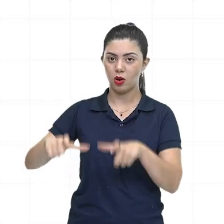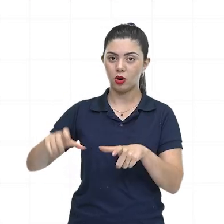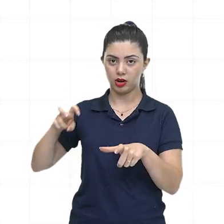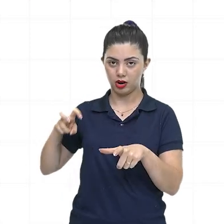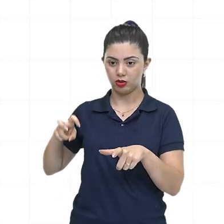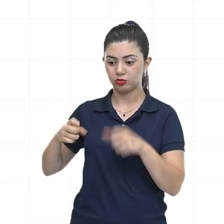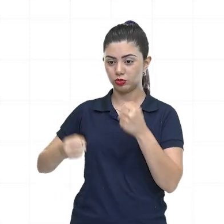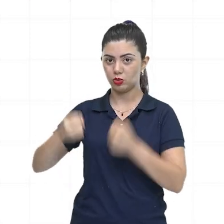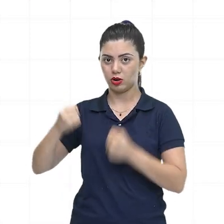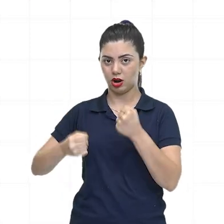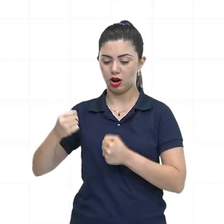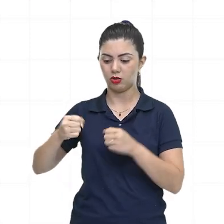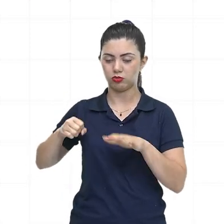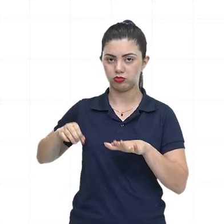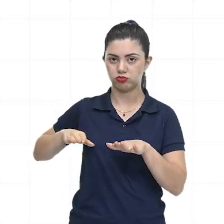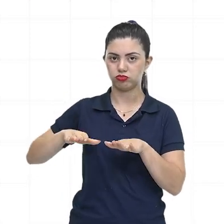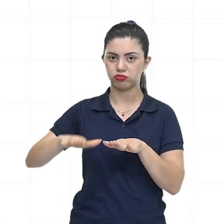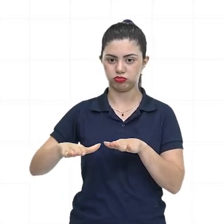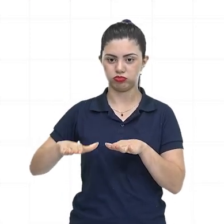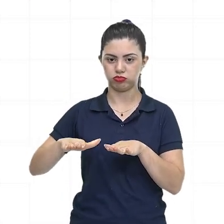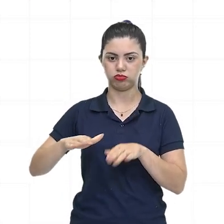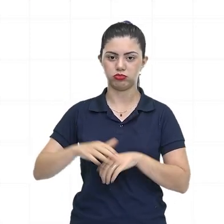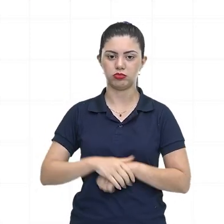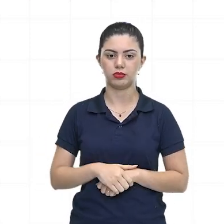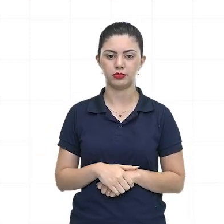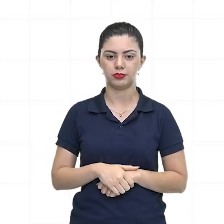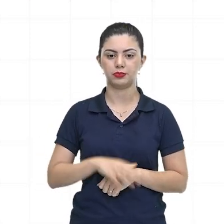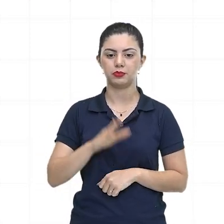aqui, nós temos esse vão aqui, né? Ó,